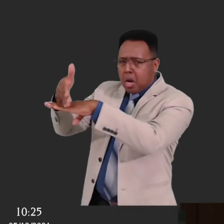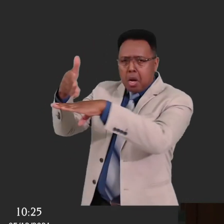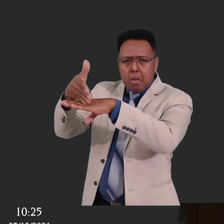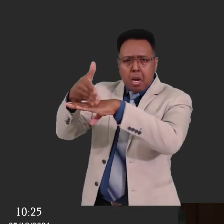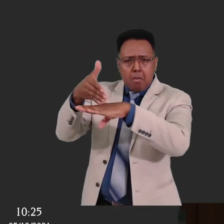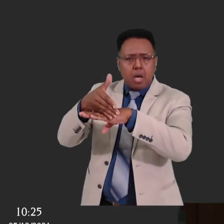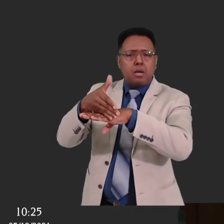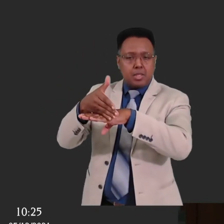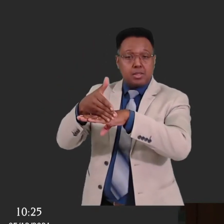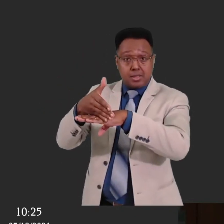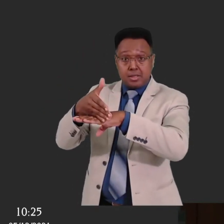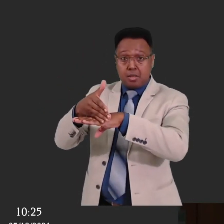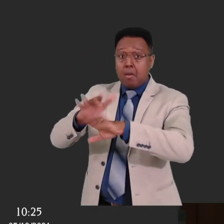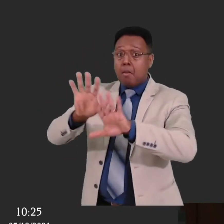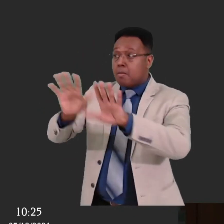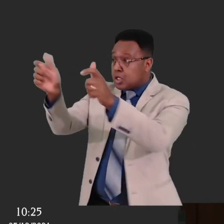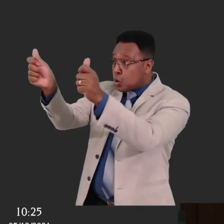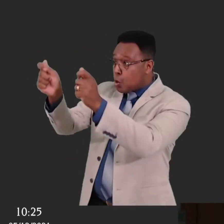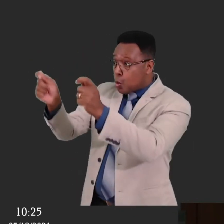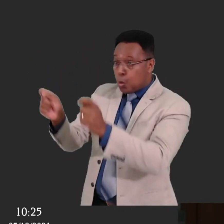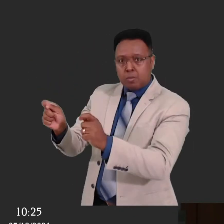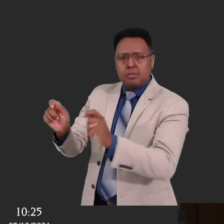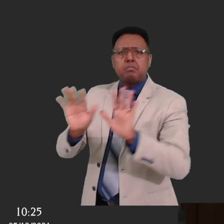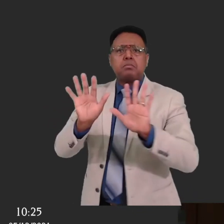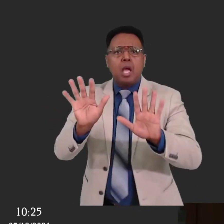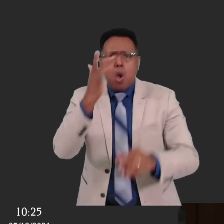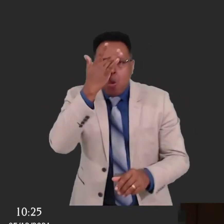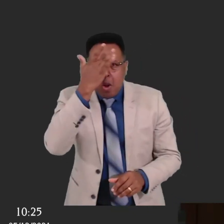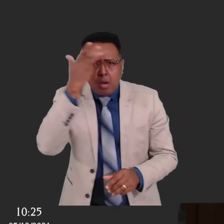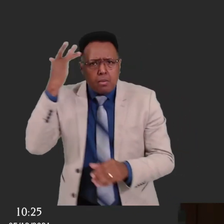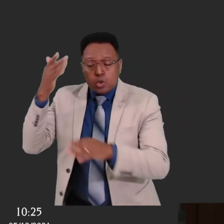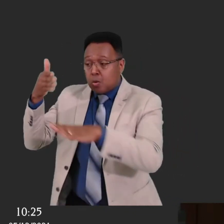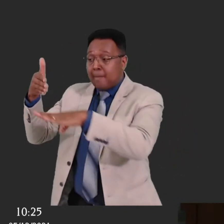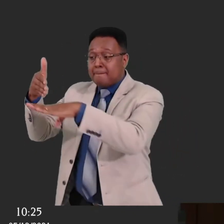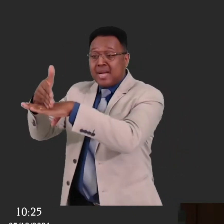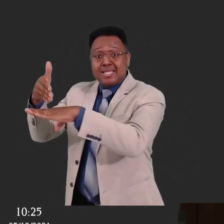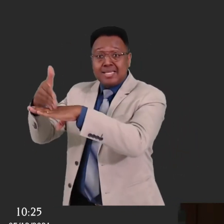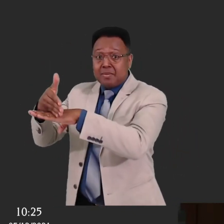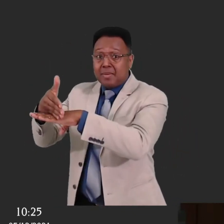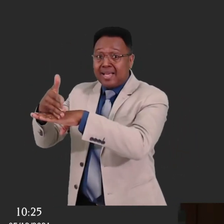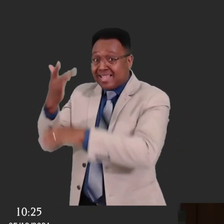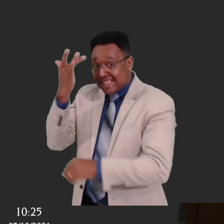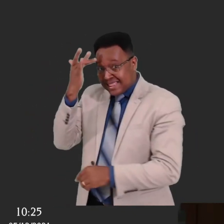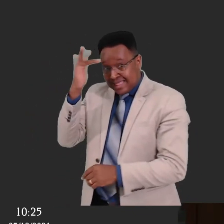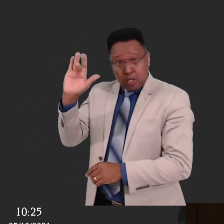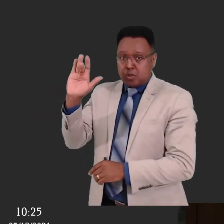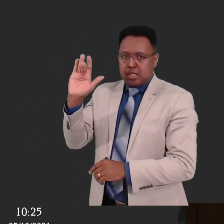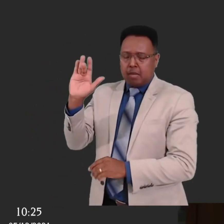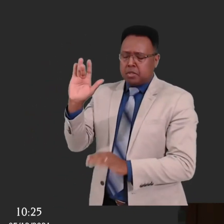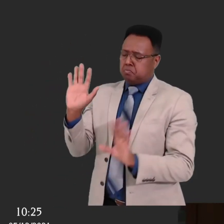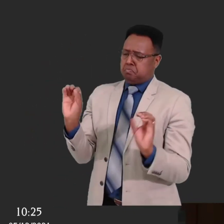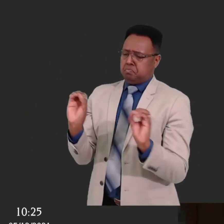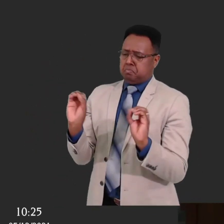lei, não há pecado. Mas, havendo conhecimento, então isso pode trazer para nós um